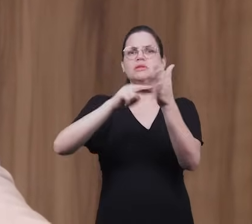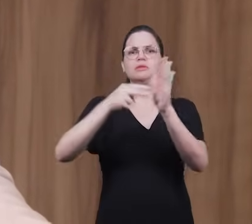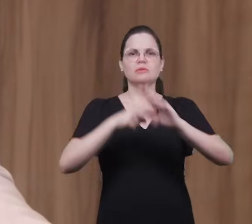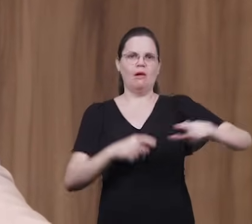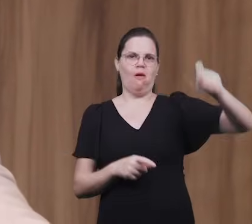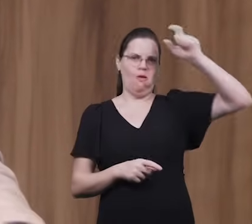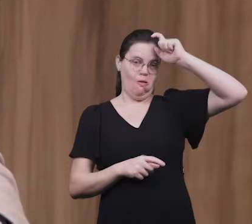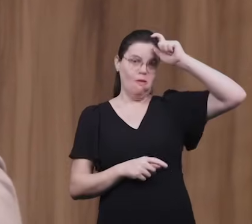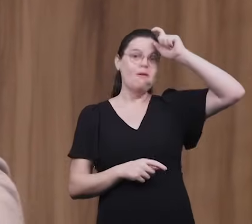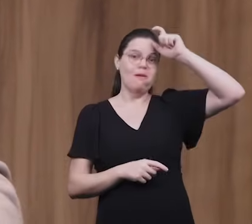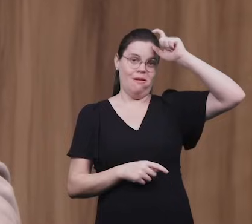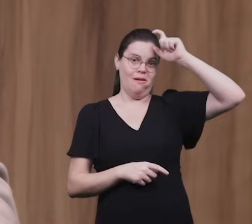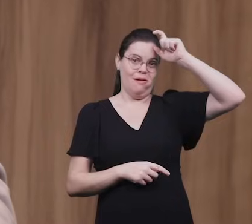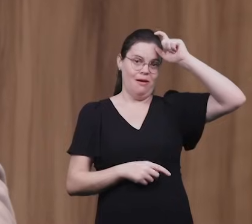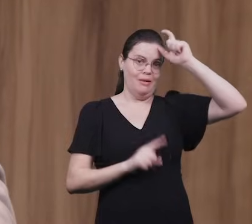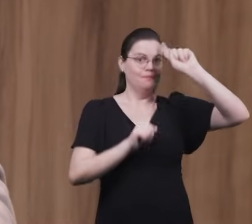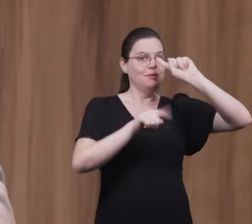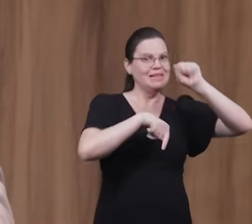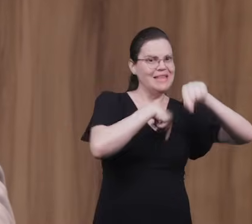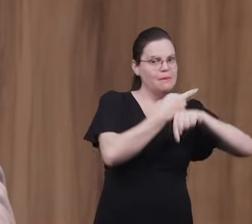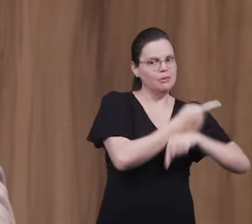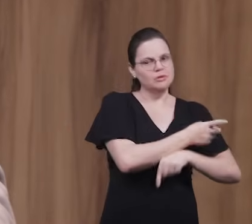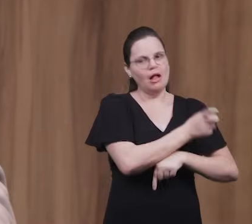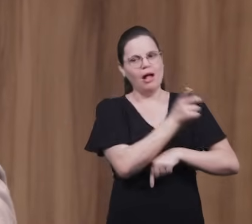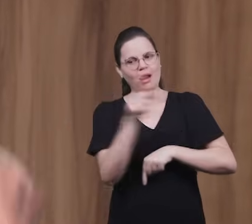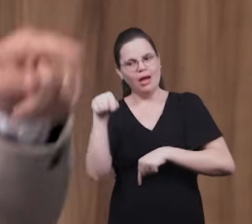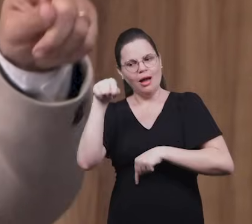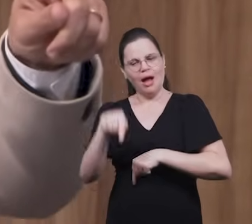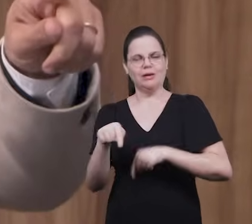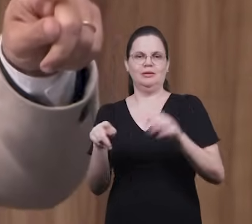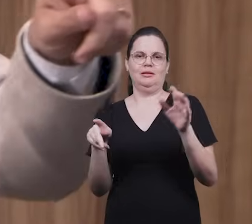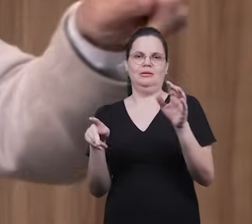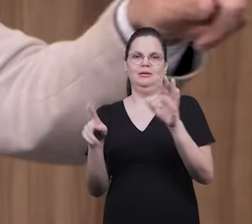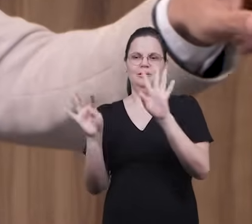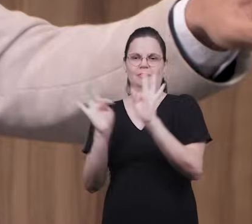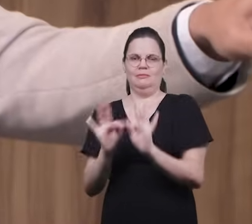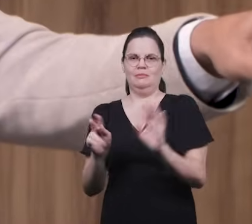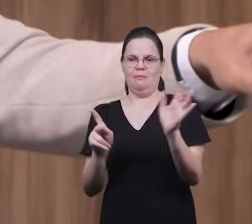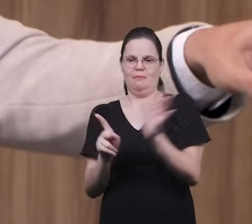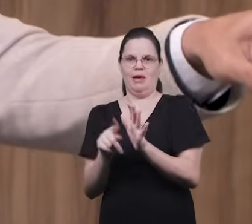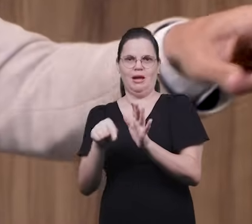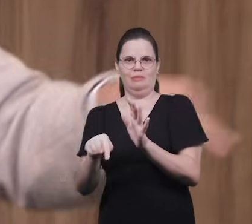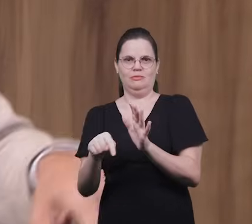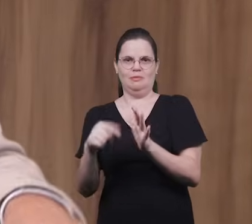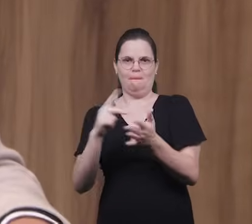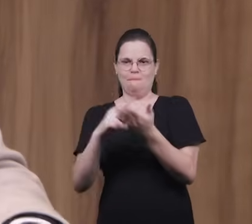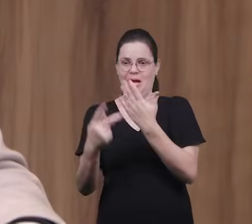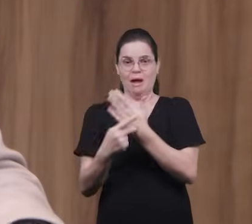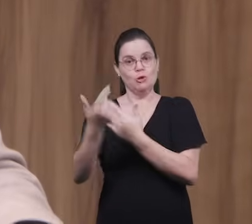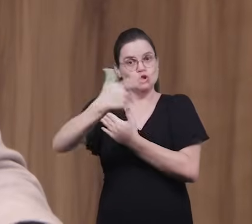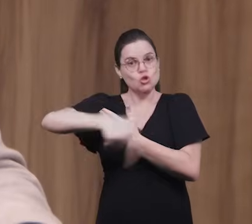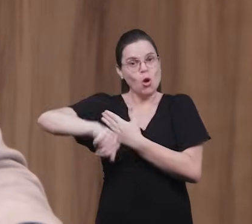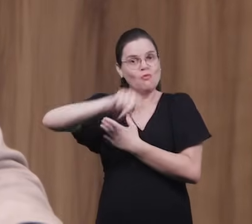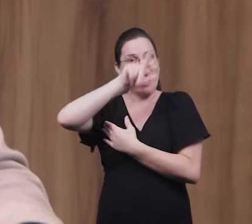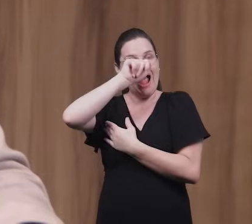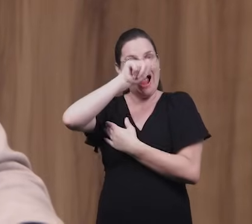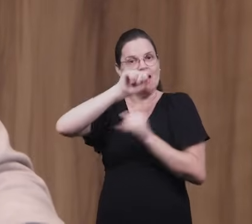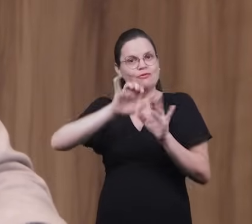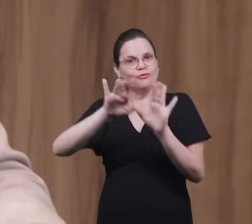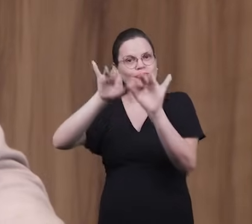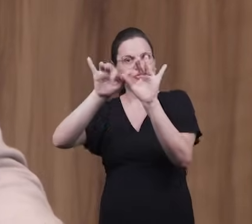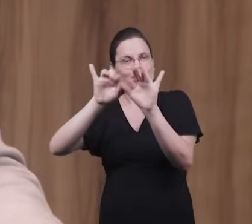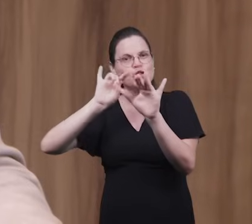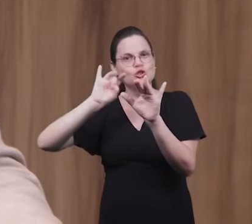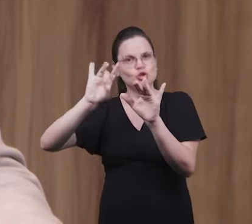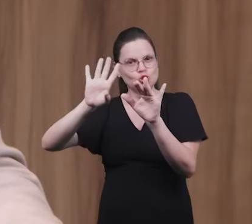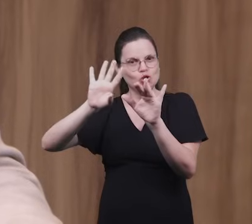maligno. Voltam as aves agora a aparecer nessa terceira parábola. Agora elas não só vêm